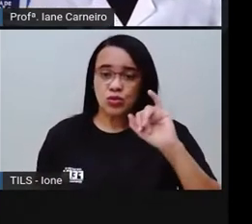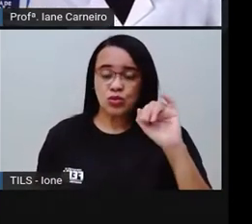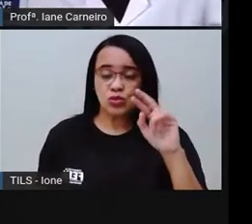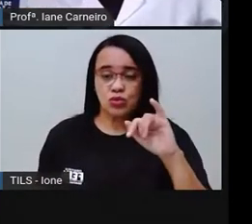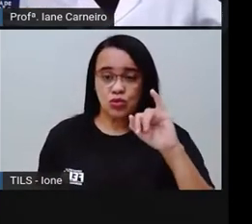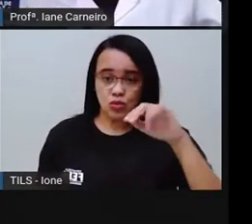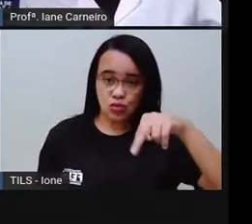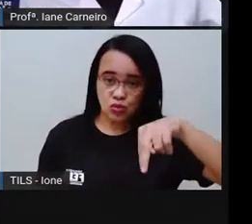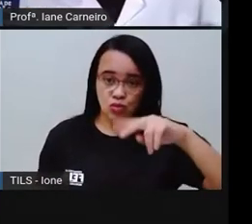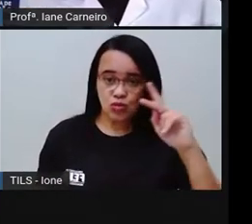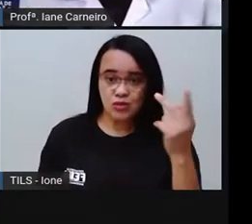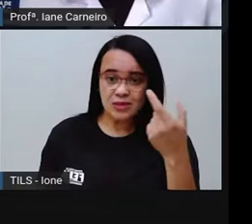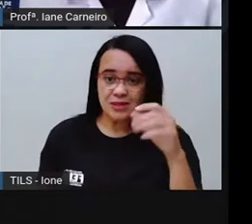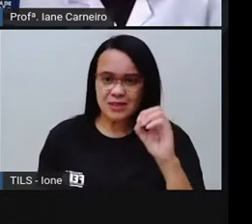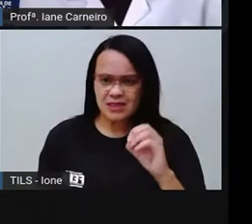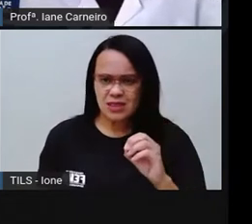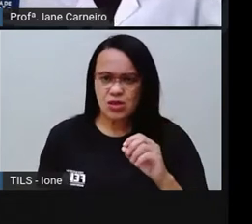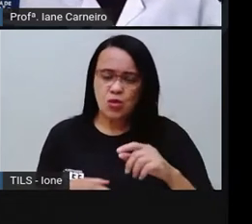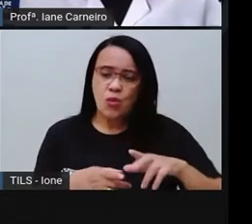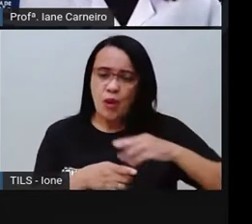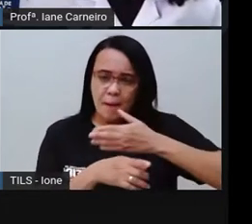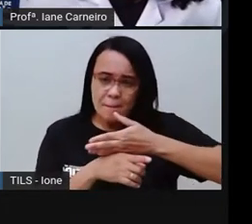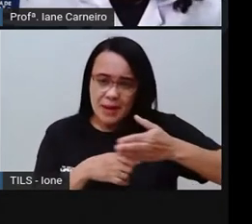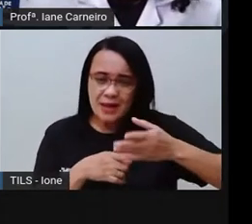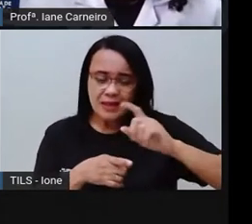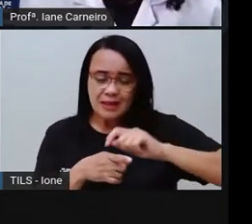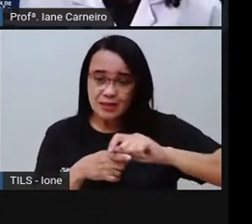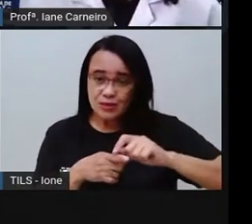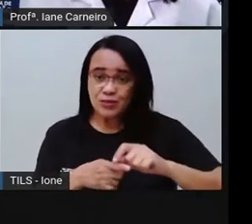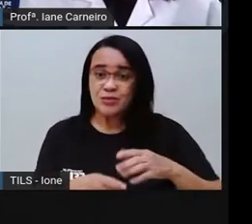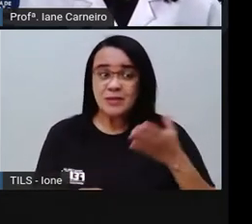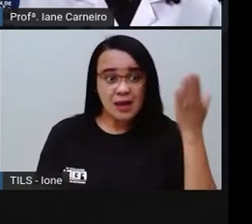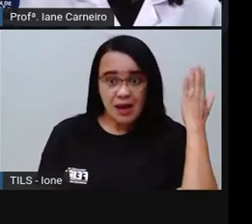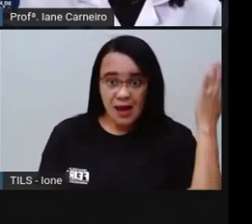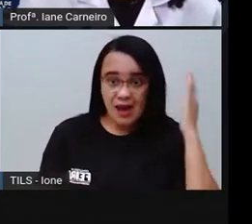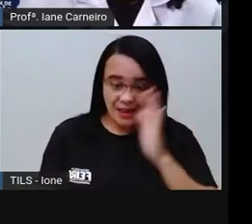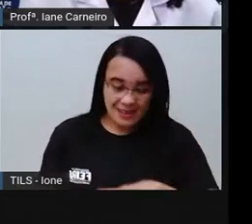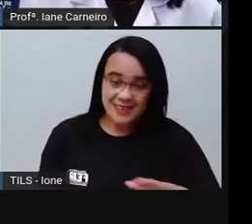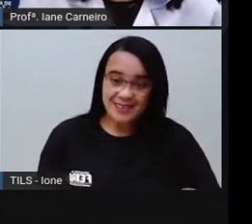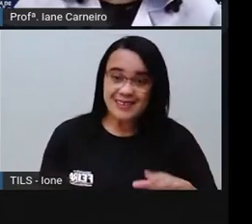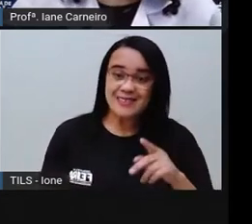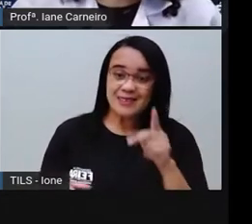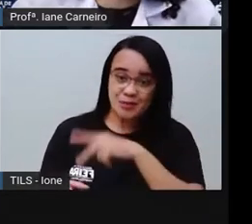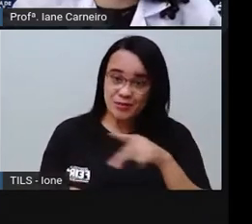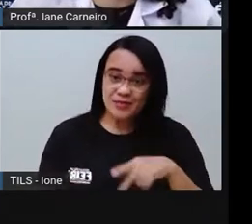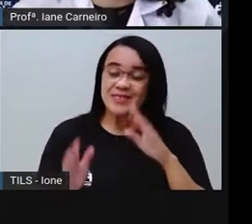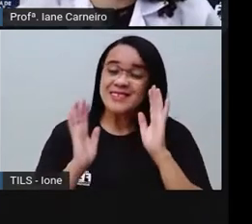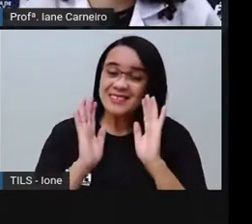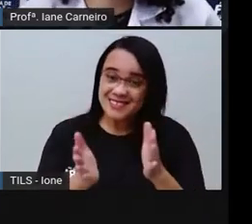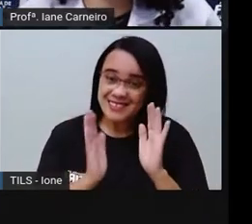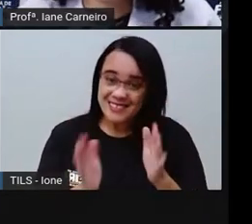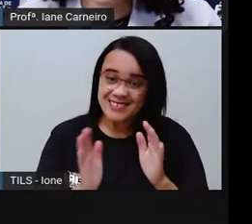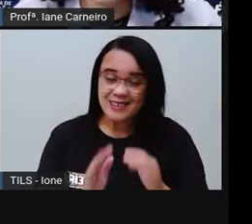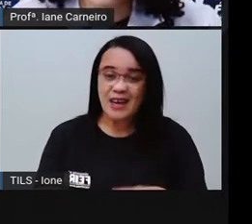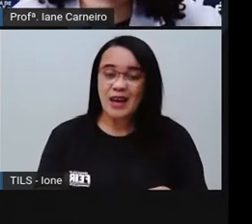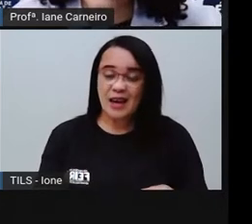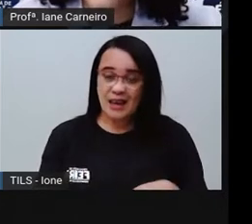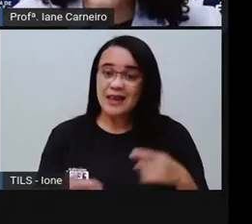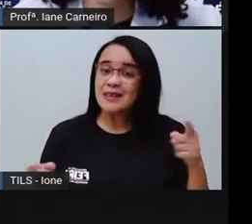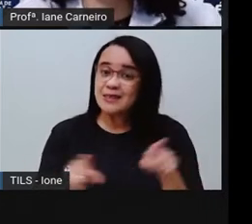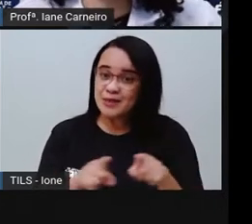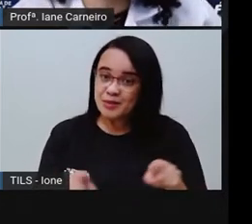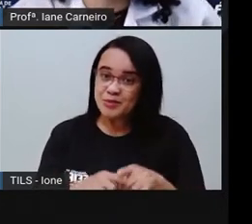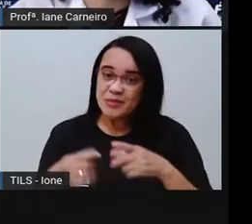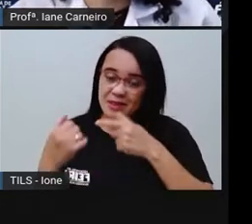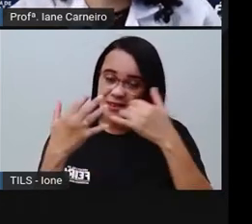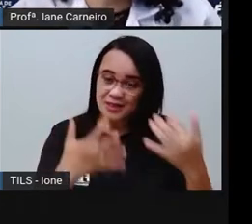que eu escutei muito na minha infância né conta para minhas filhas então é uma parlenda bastante conhecida vou ler para você tá